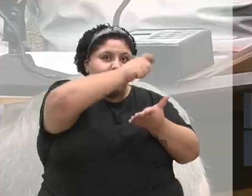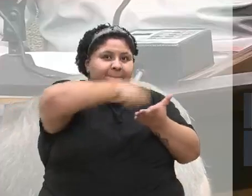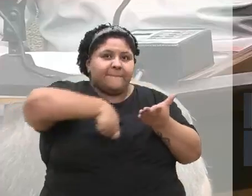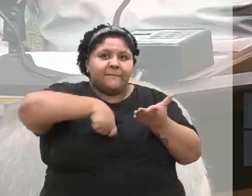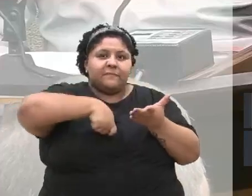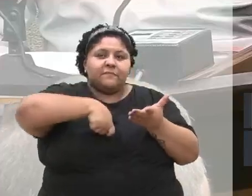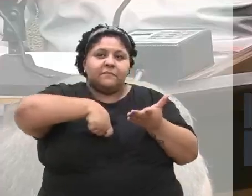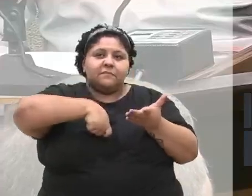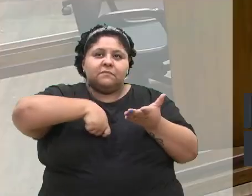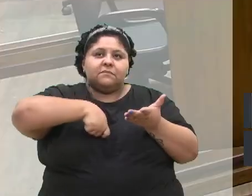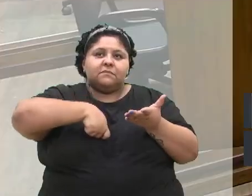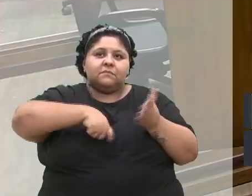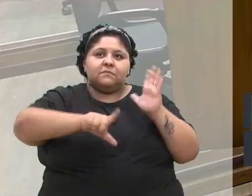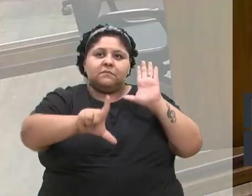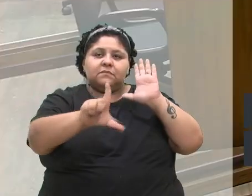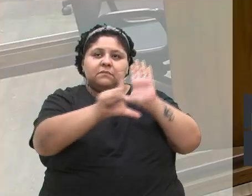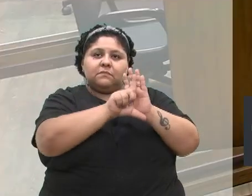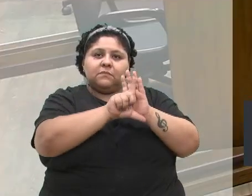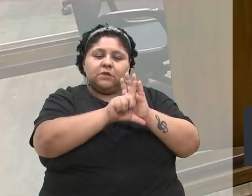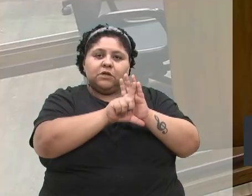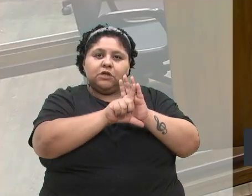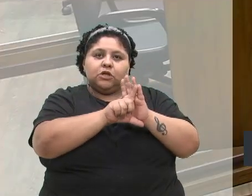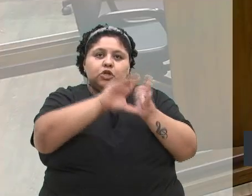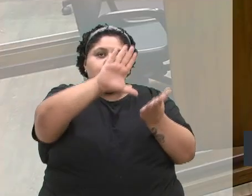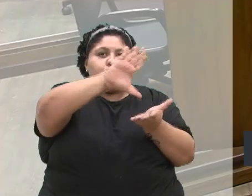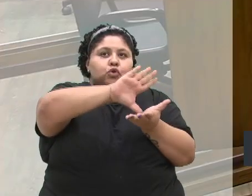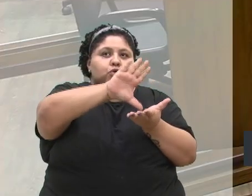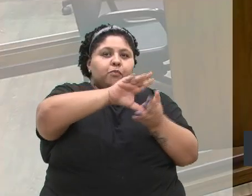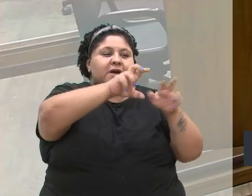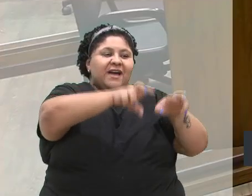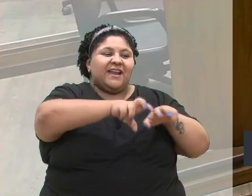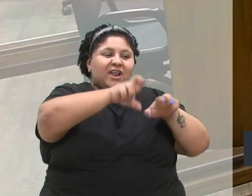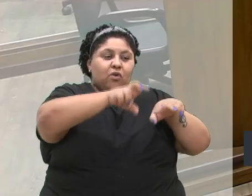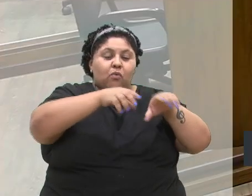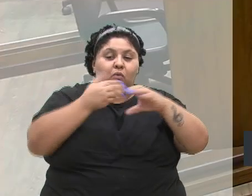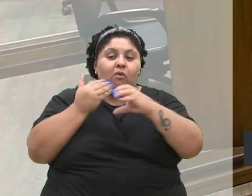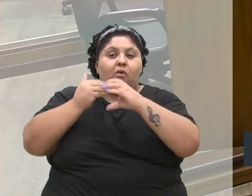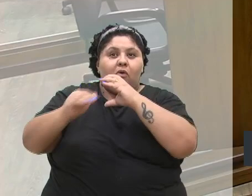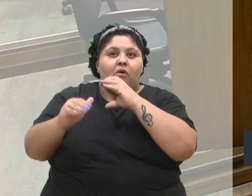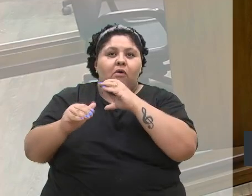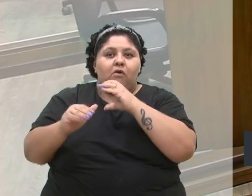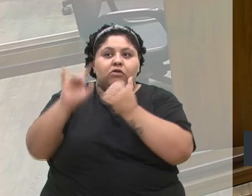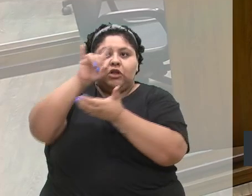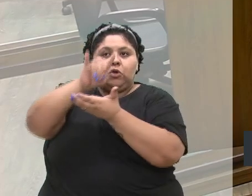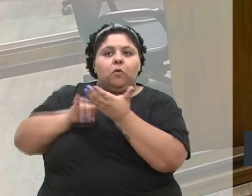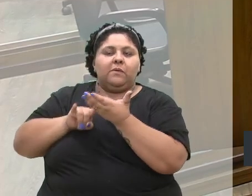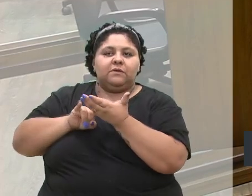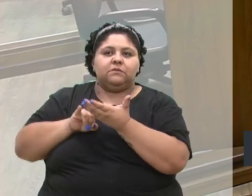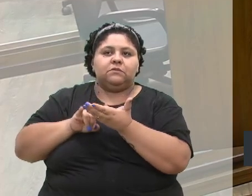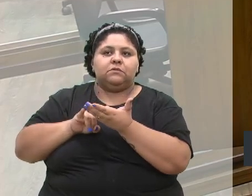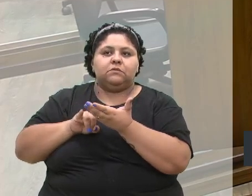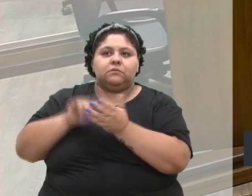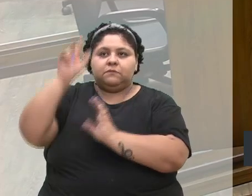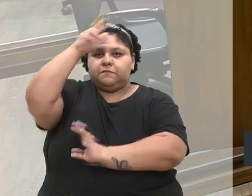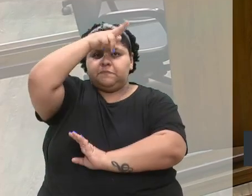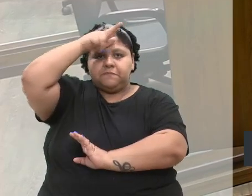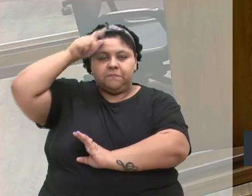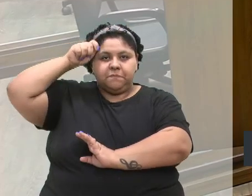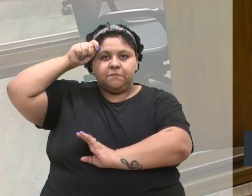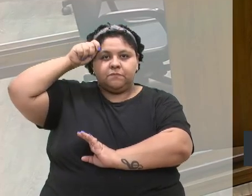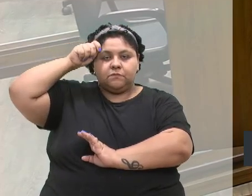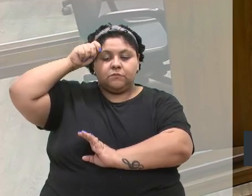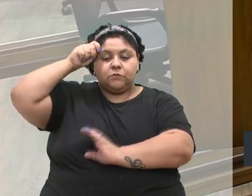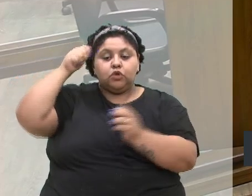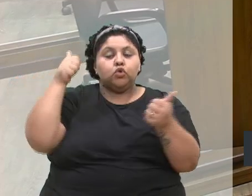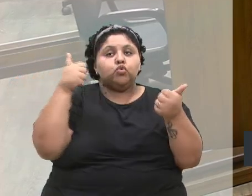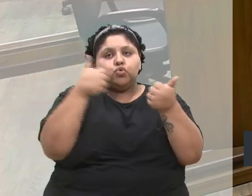proforme da sanção da lei do Parque Rural, para já dar encaminhamentos das certidões, e o prefeito,